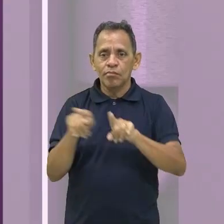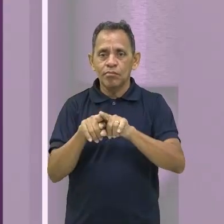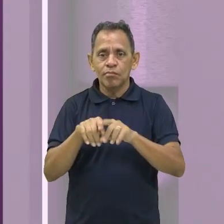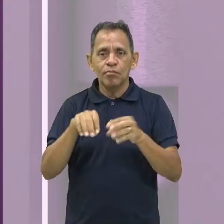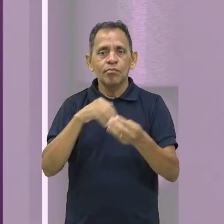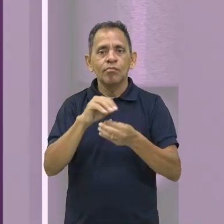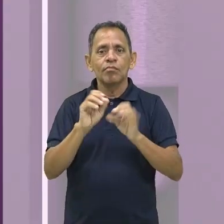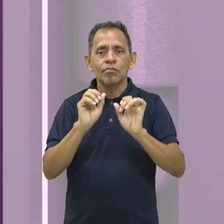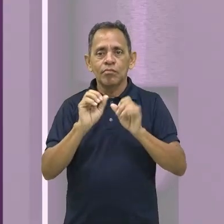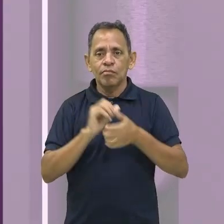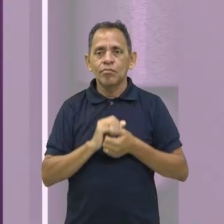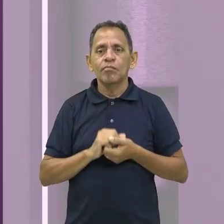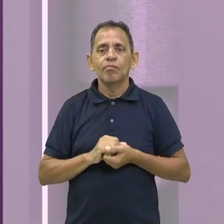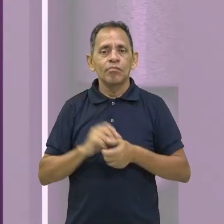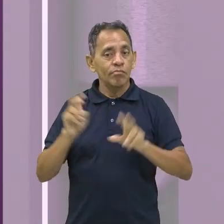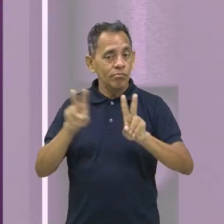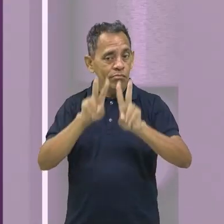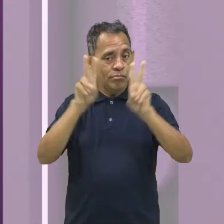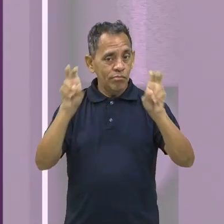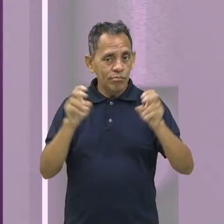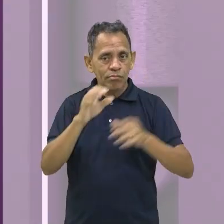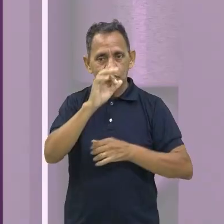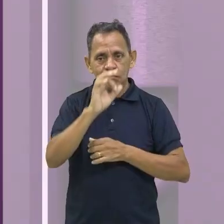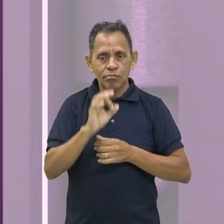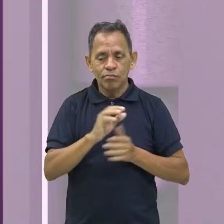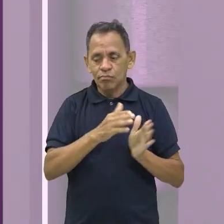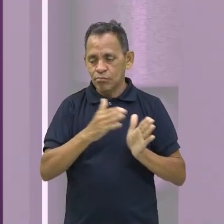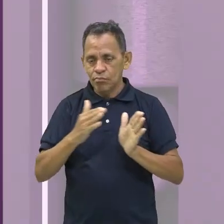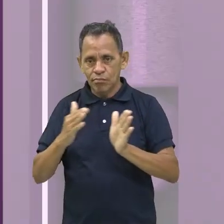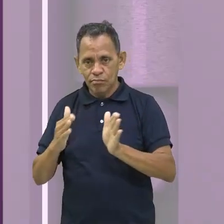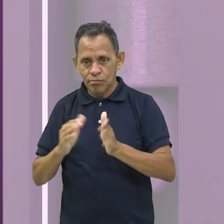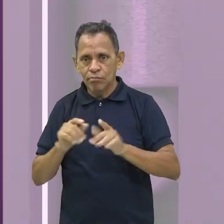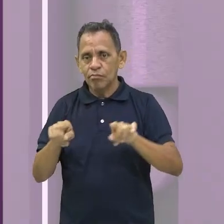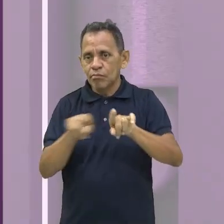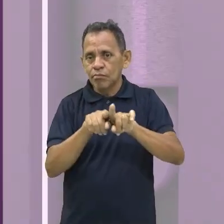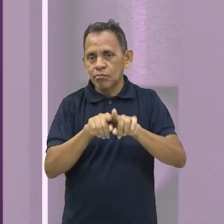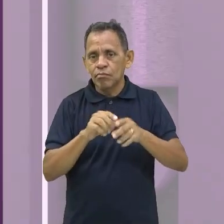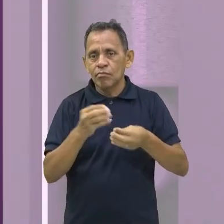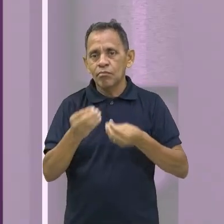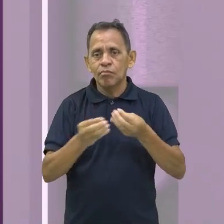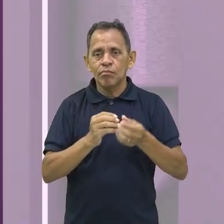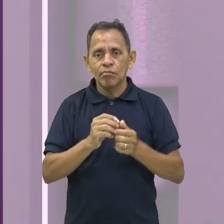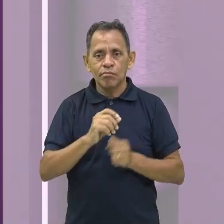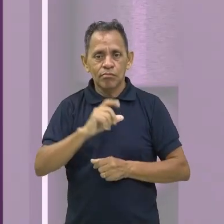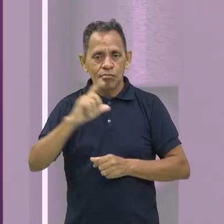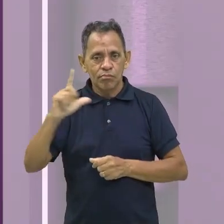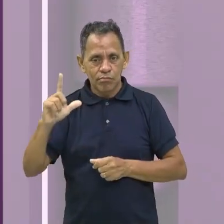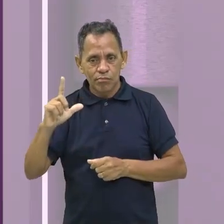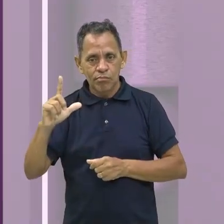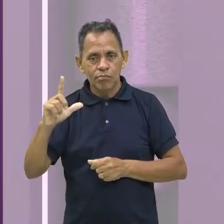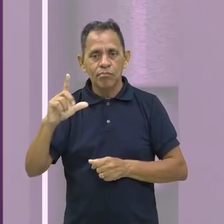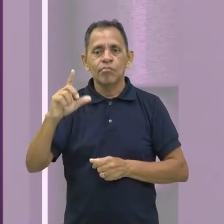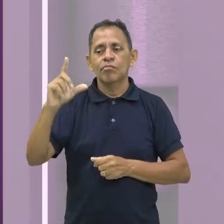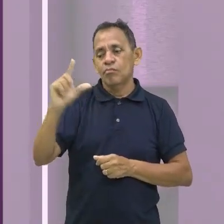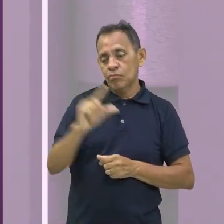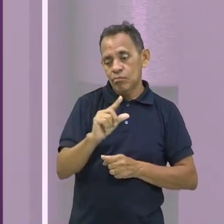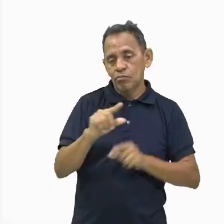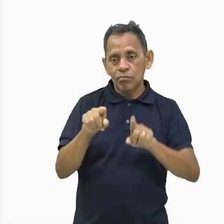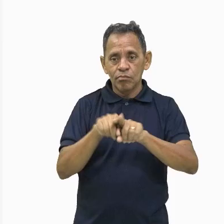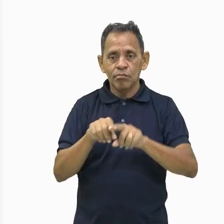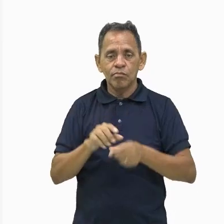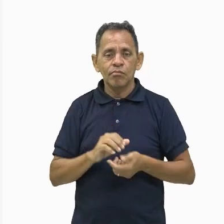questão de percentuais sucessivos e que envolve aumentos e descontos, né? Então, vem aqui